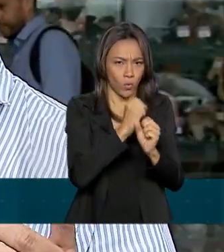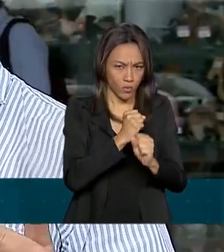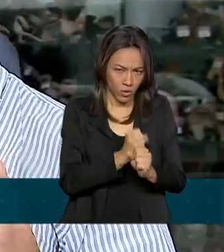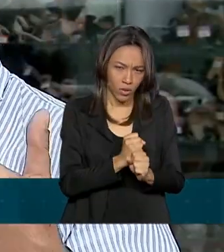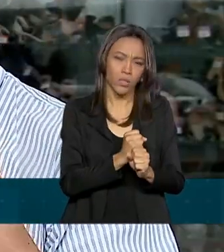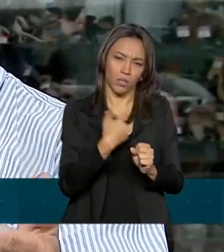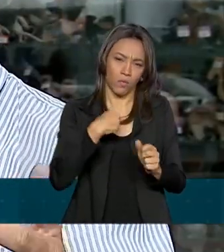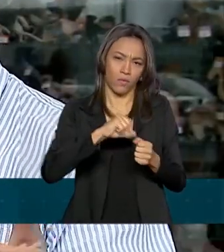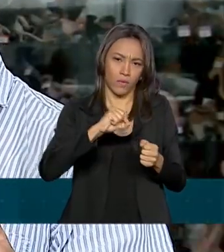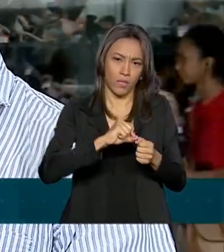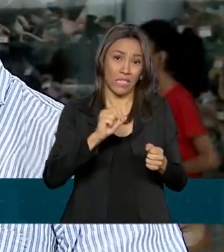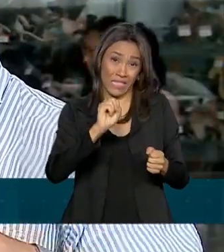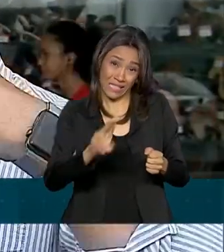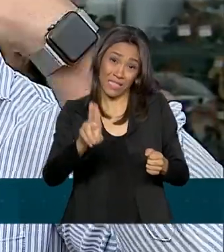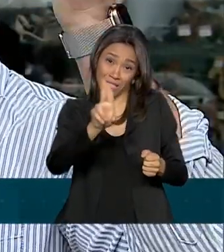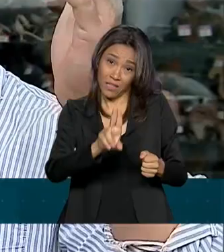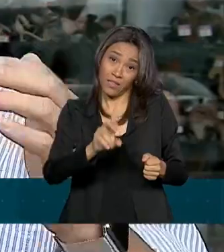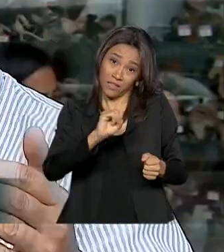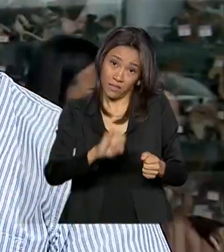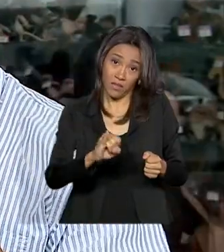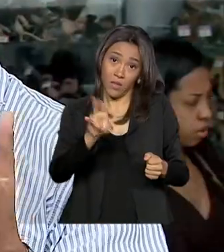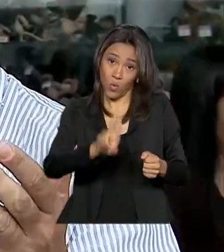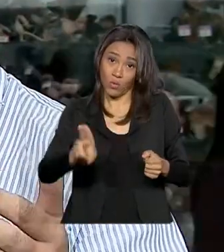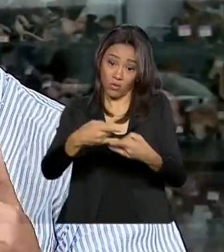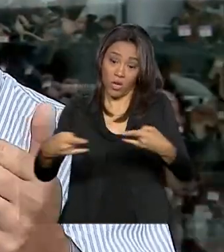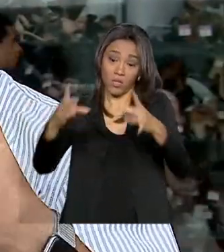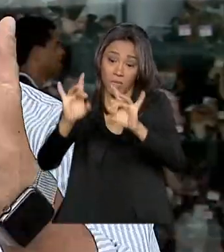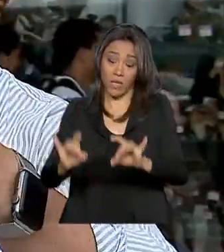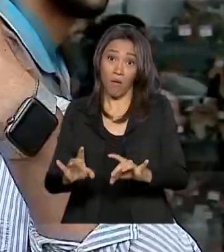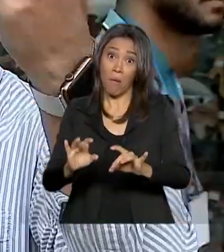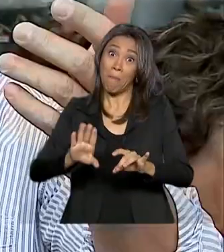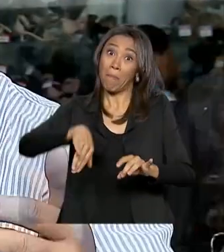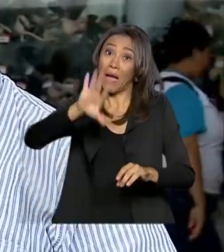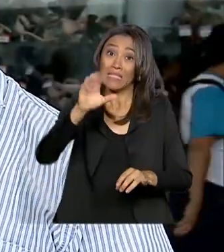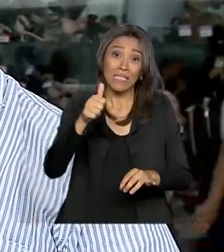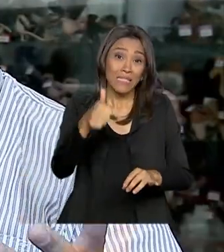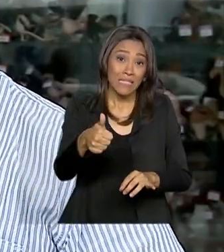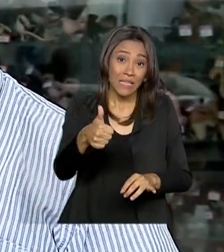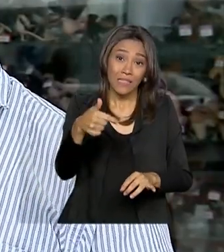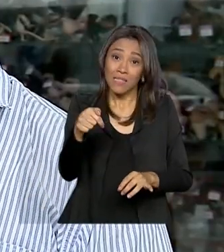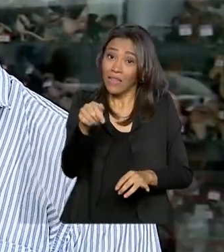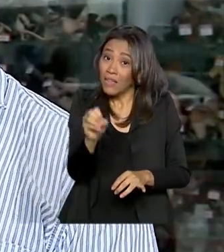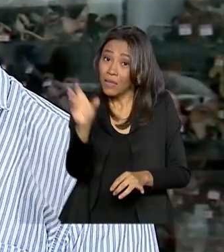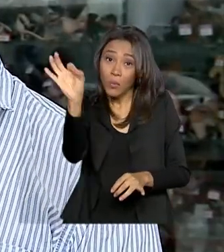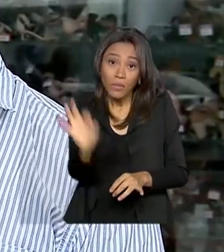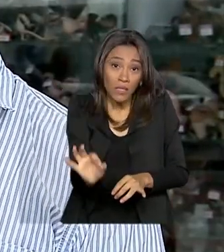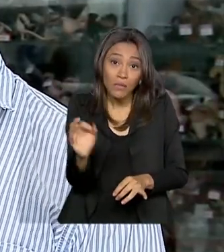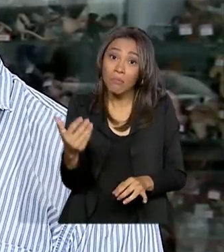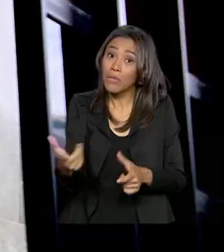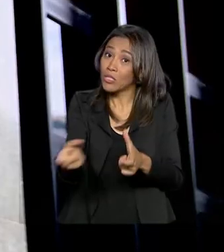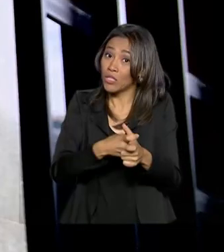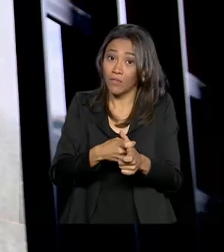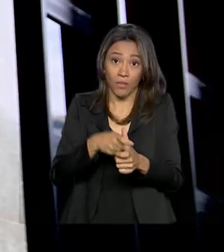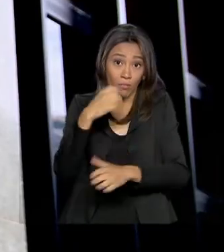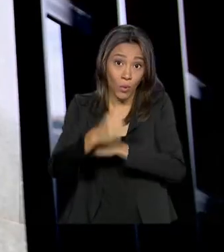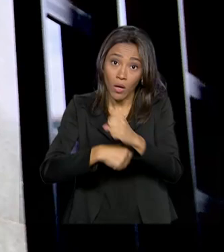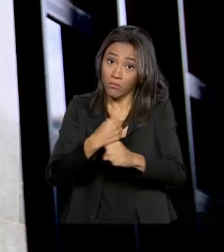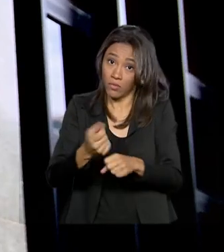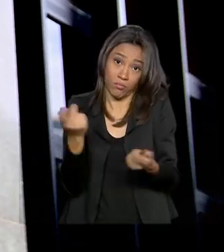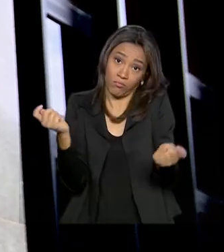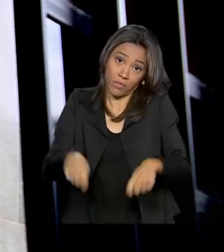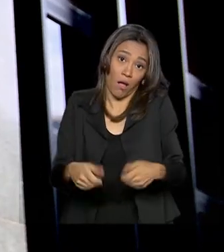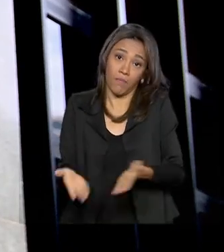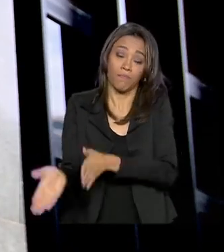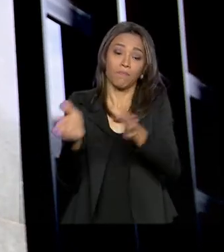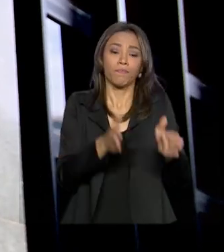se eu utilizar o cheque especial, eu chego a pagar até 170% da minha dívida num ano. Então, não vale a pena. Segundo o Banco